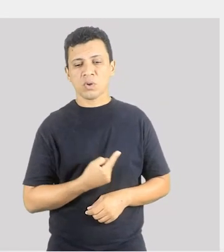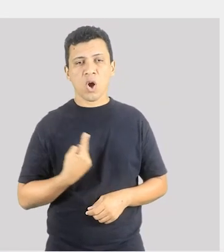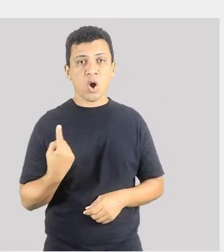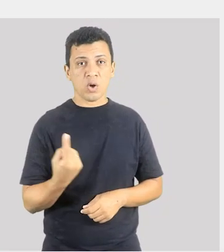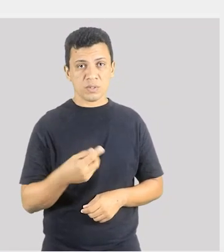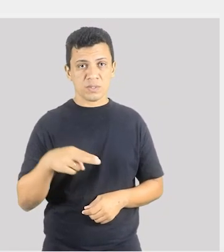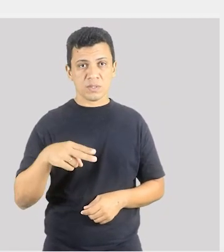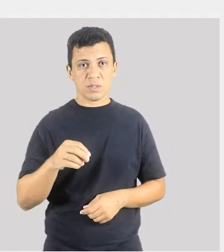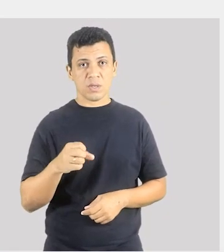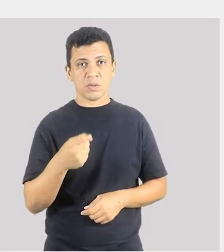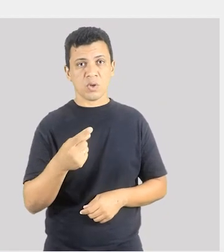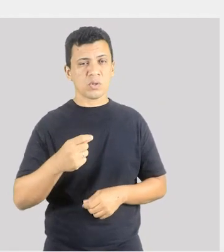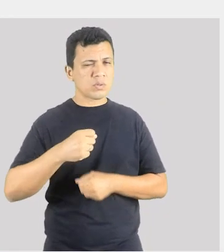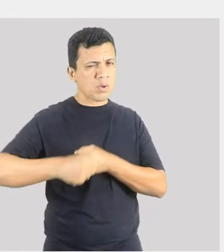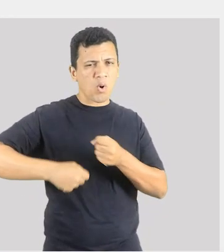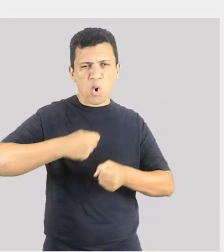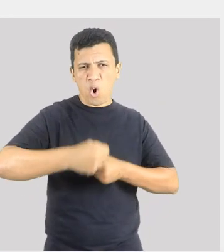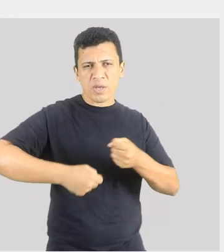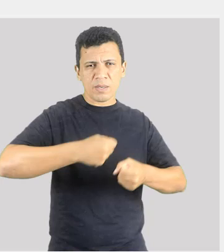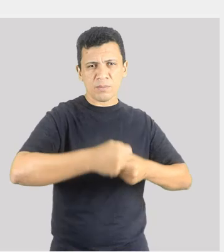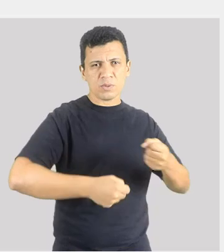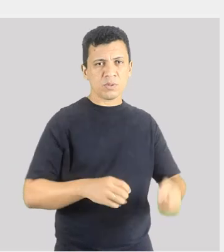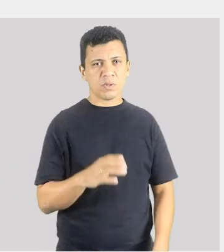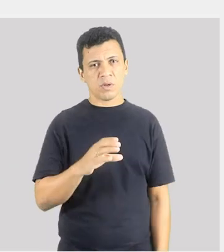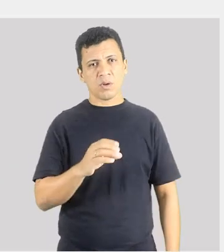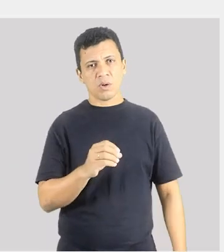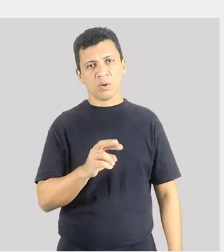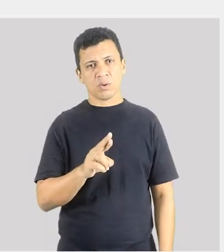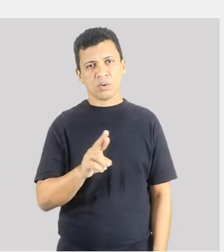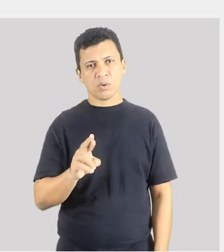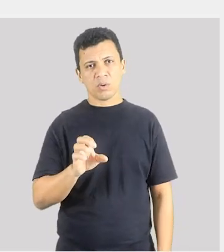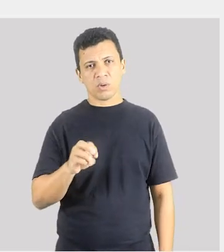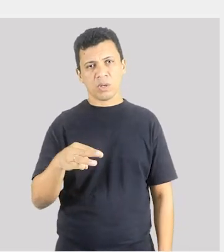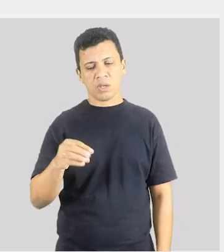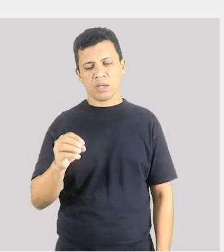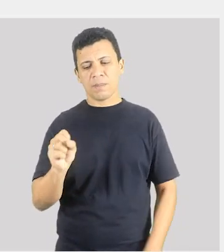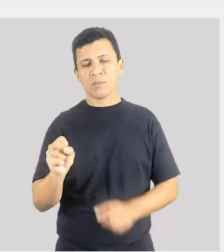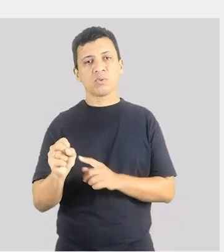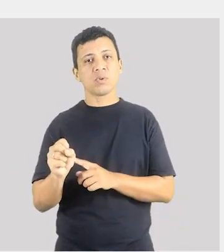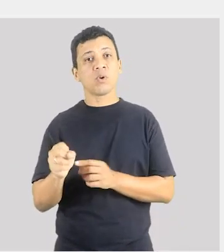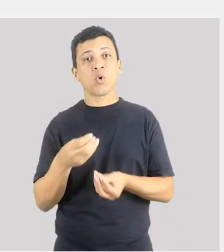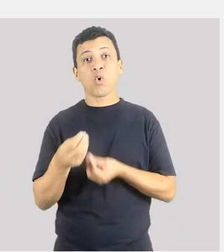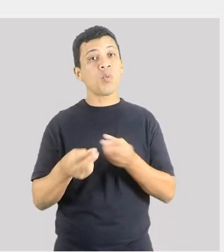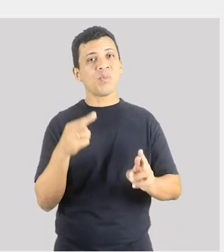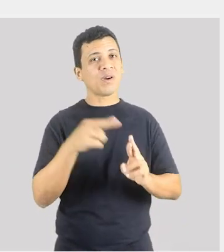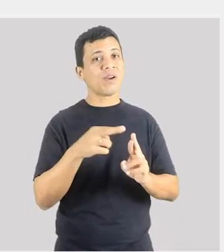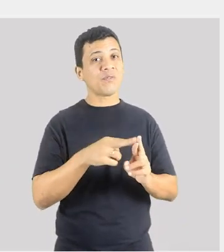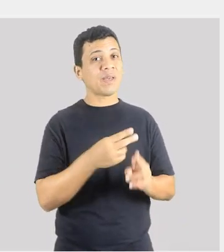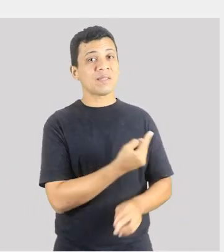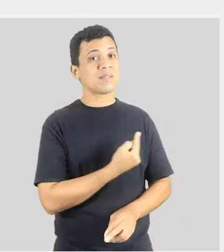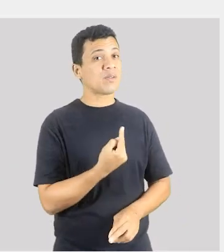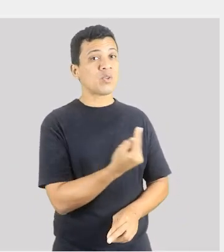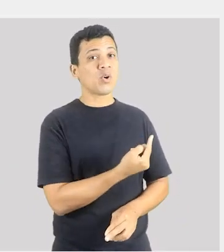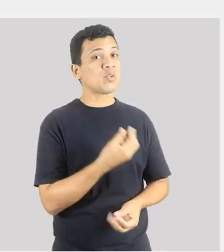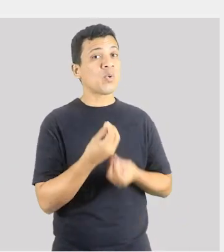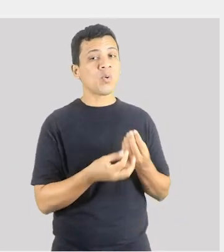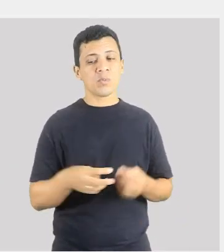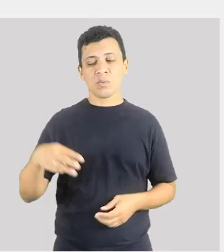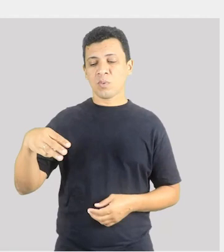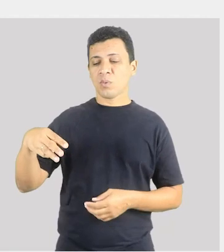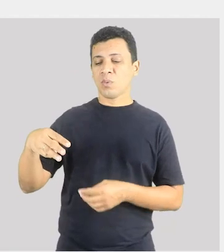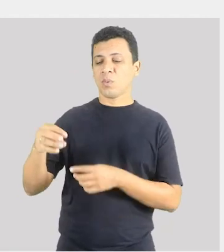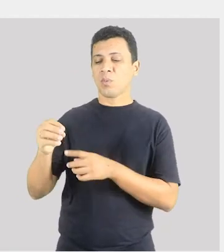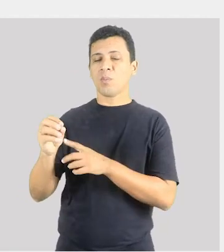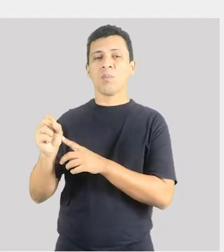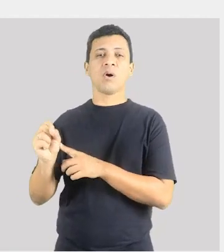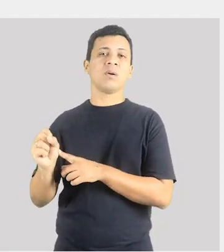corremos certo quando eu digo corremos Eu sei que está fazendo referência ao nós certo pela terminação mos